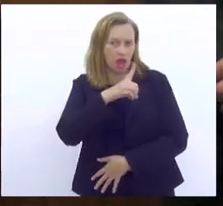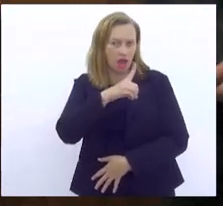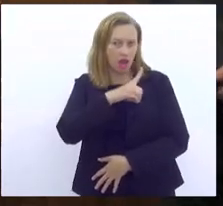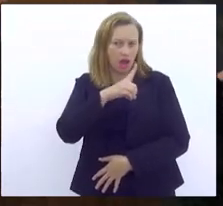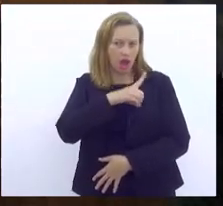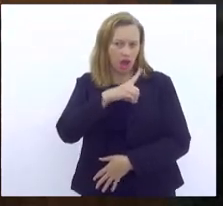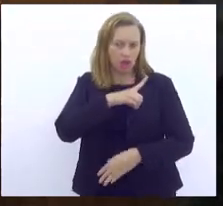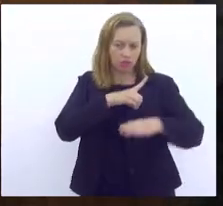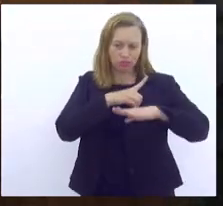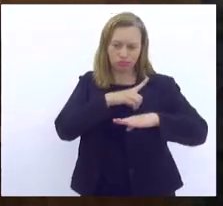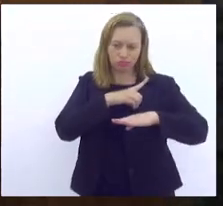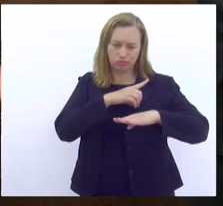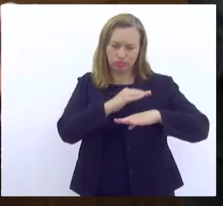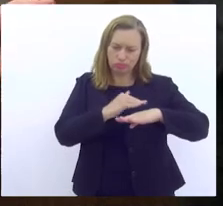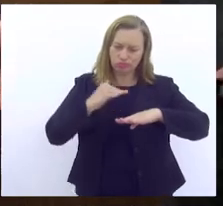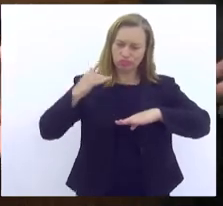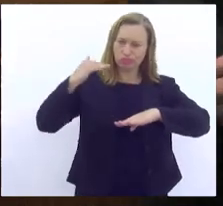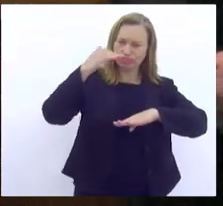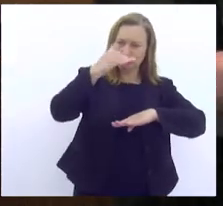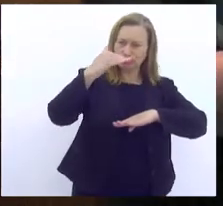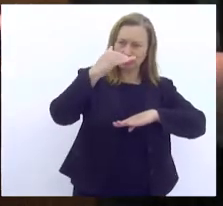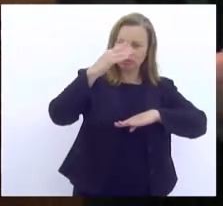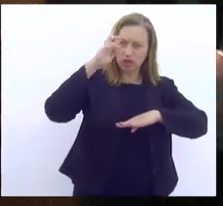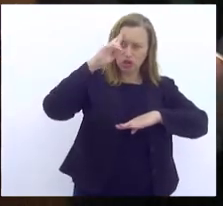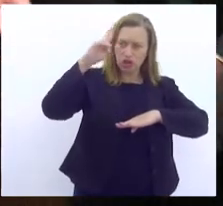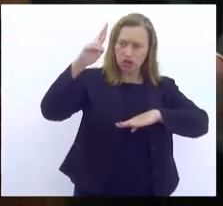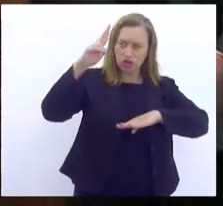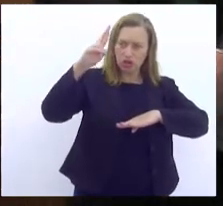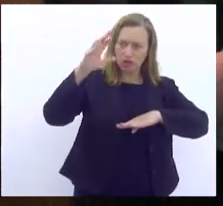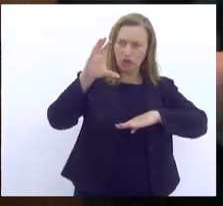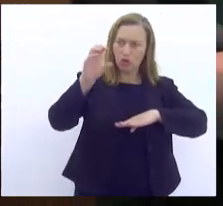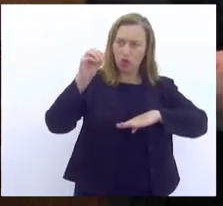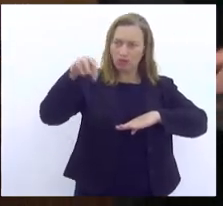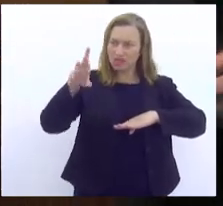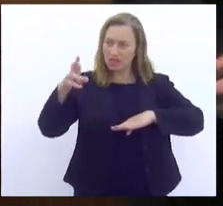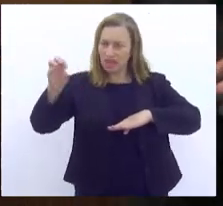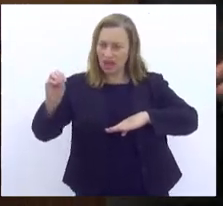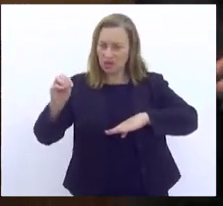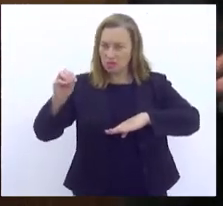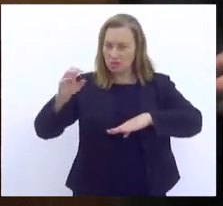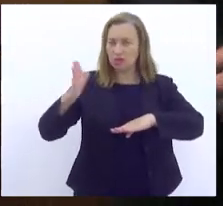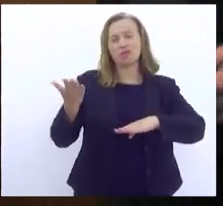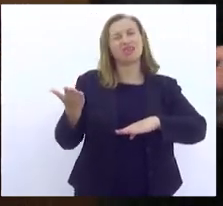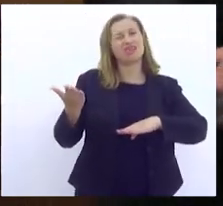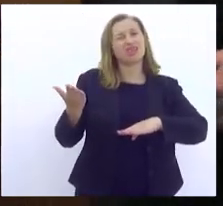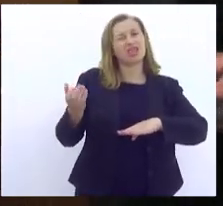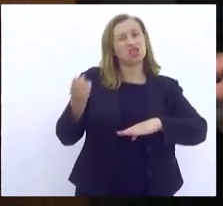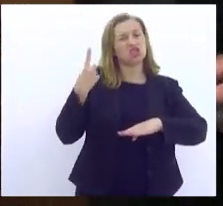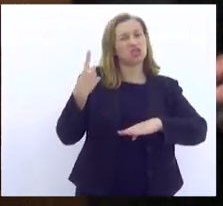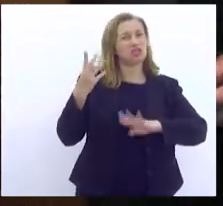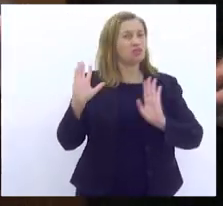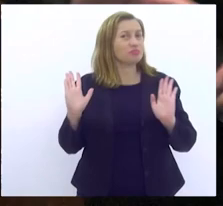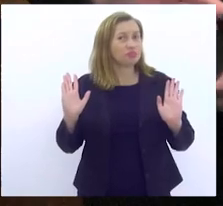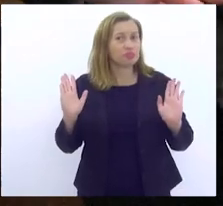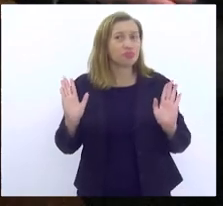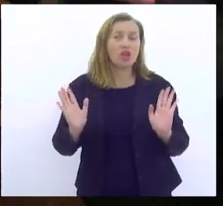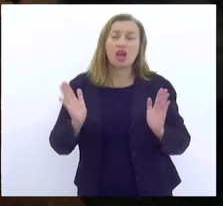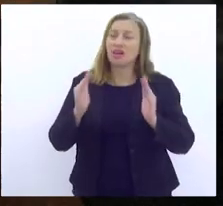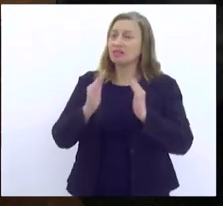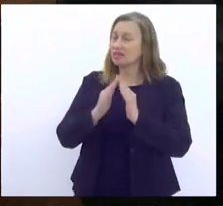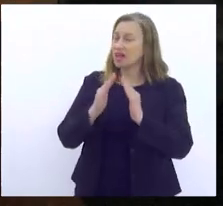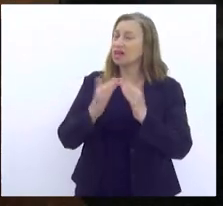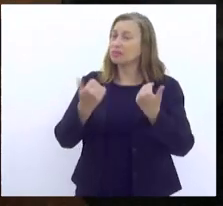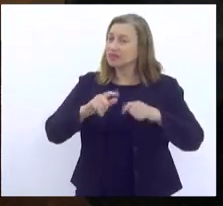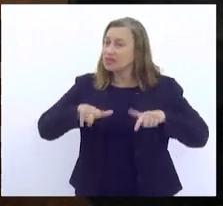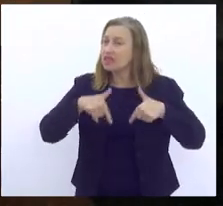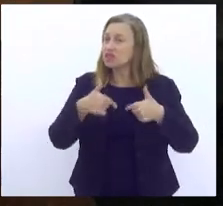por comissário é meio estranho, soa mal, presidente. Soa muito mal. E essa casa tem que tomar uma